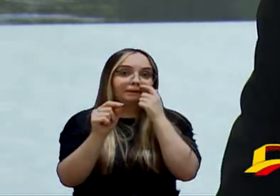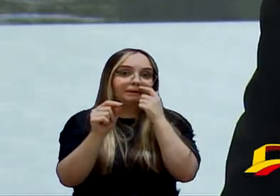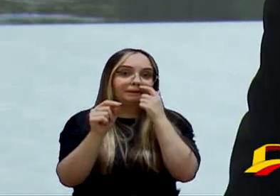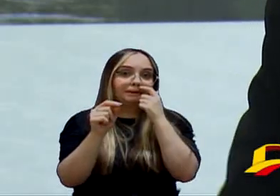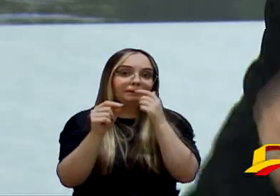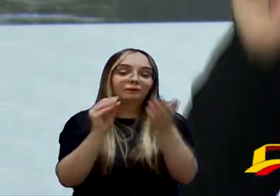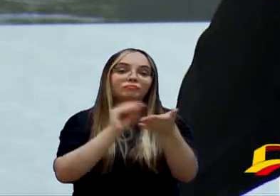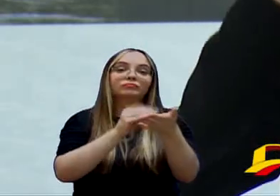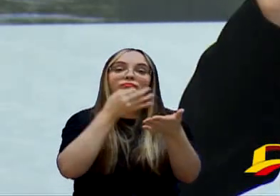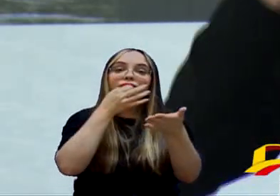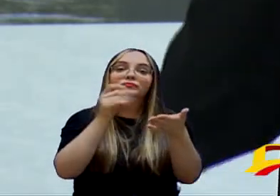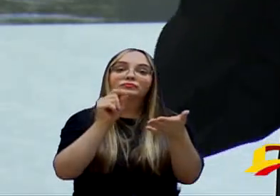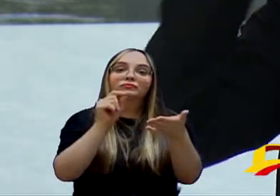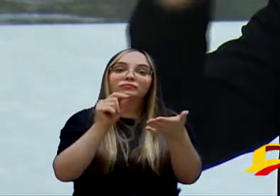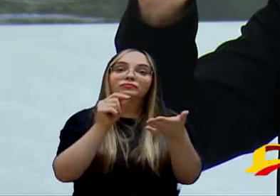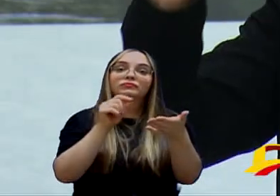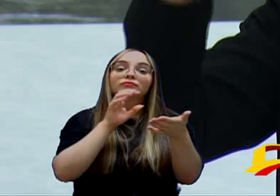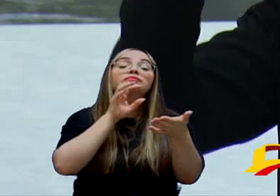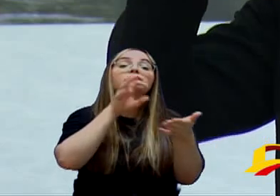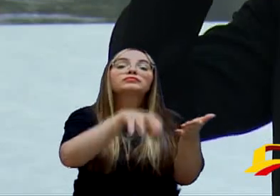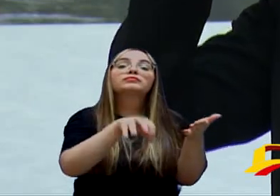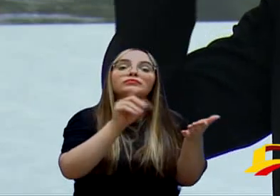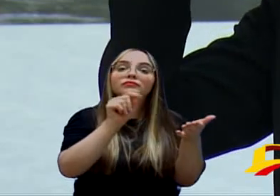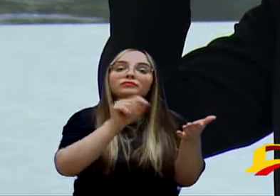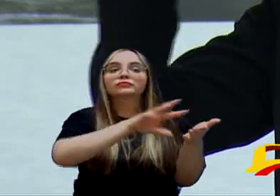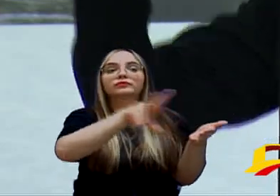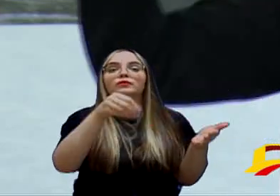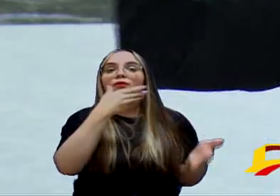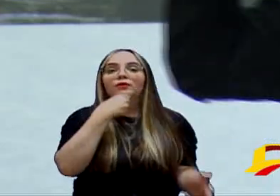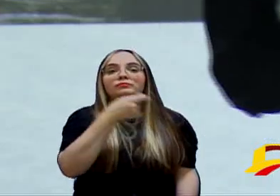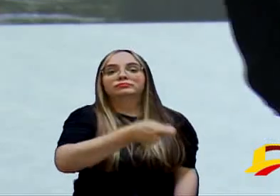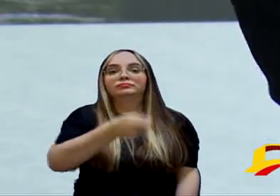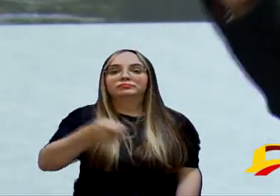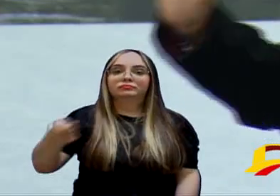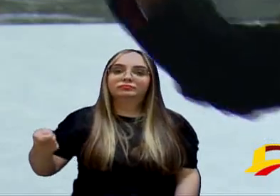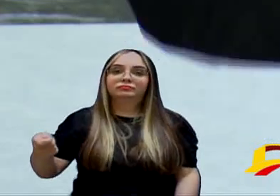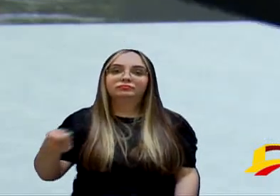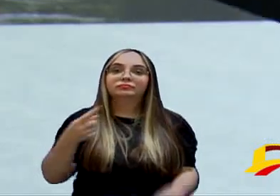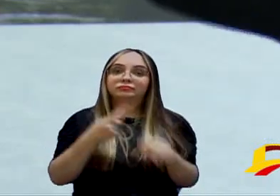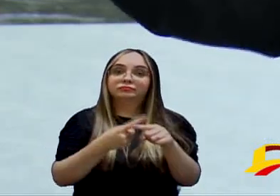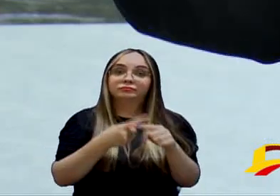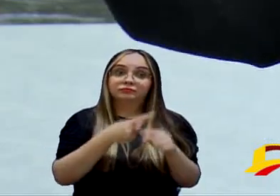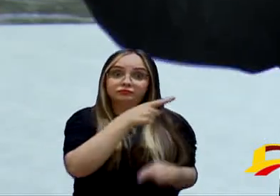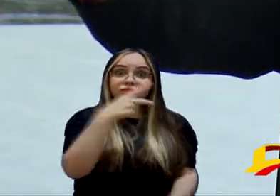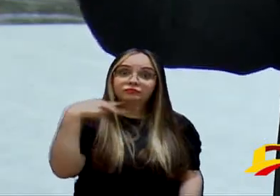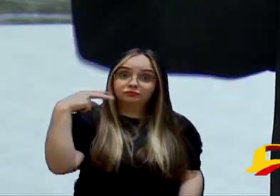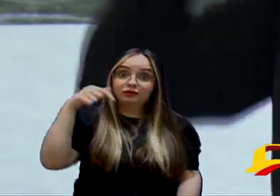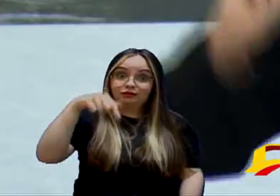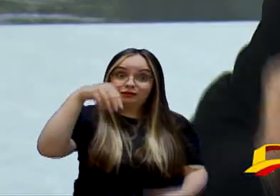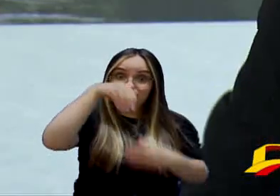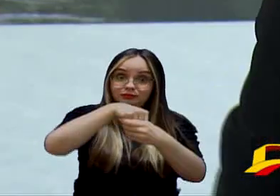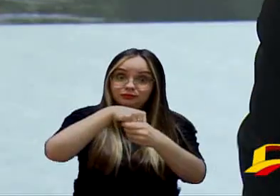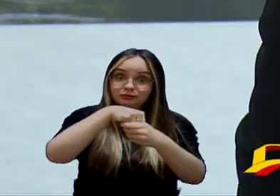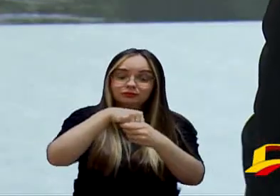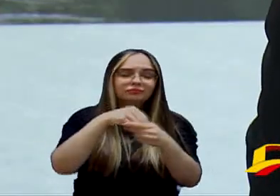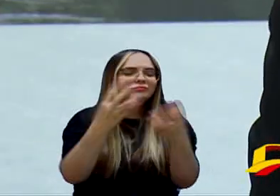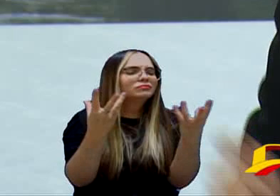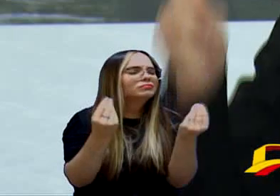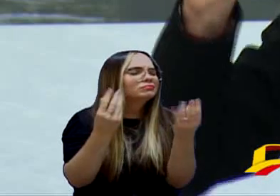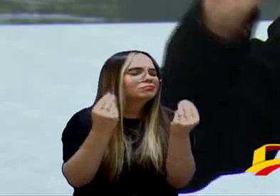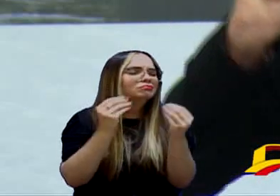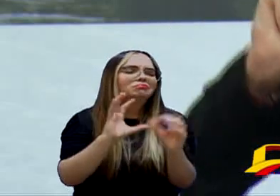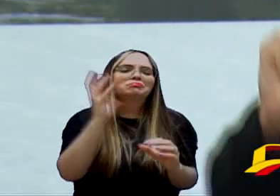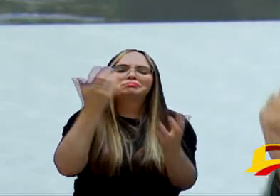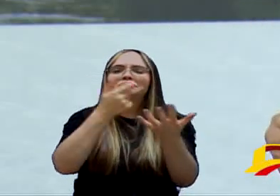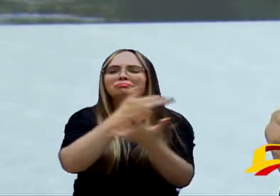comentários nojenta a política machista porque o vereador nesse espaço aqui várias vezes me